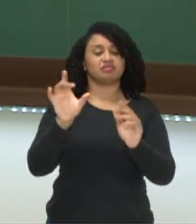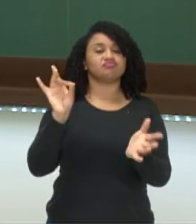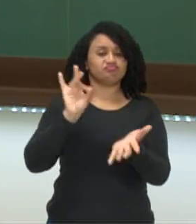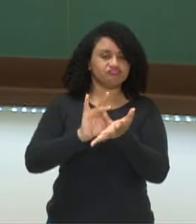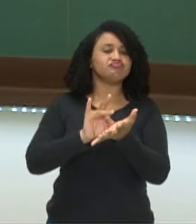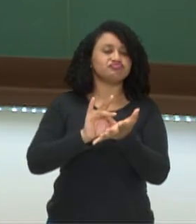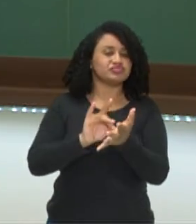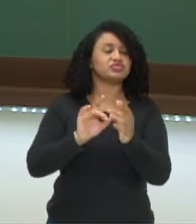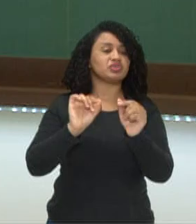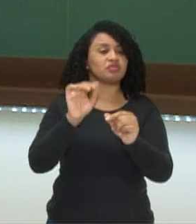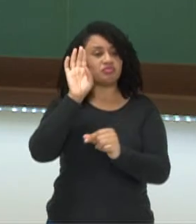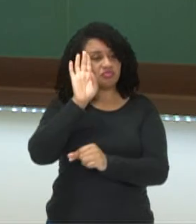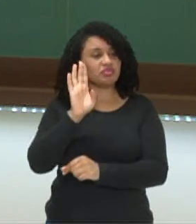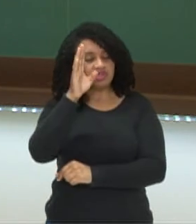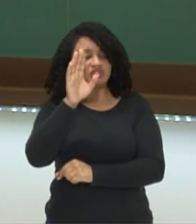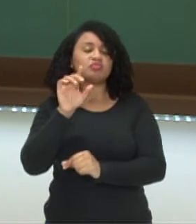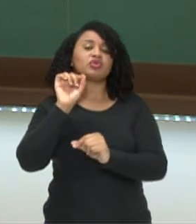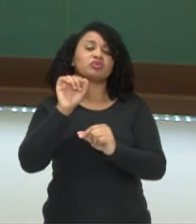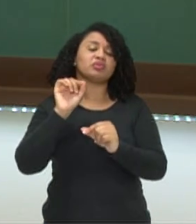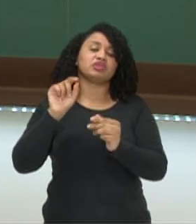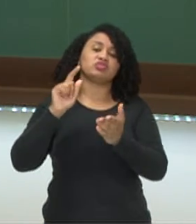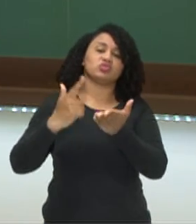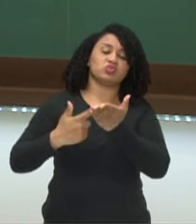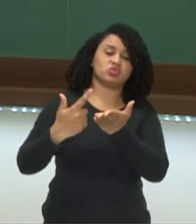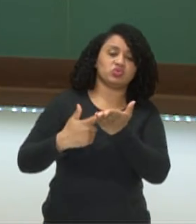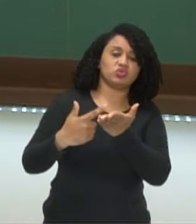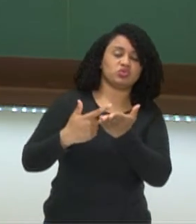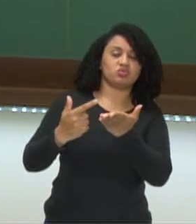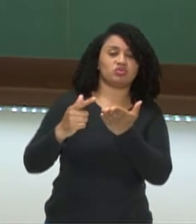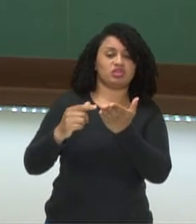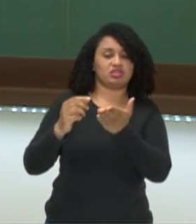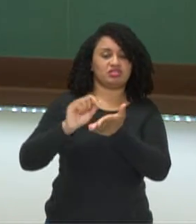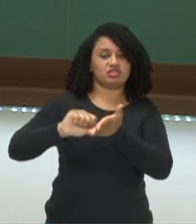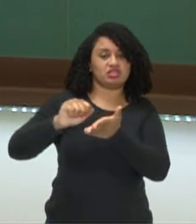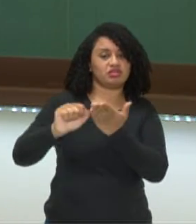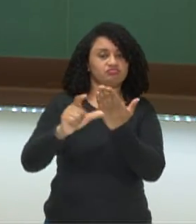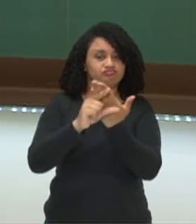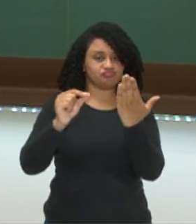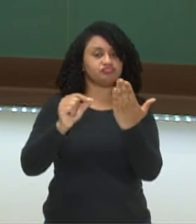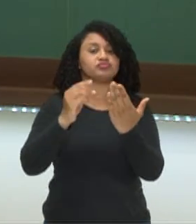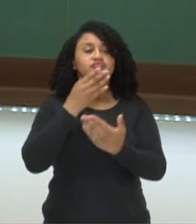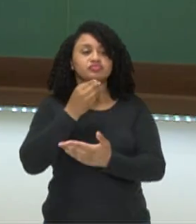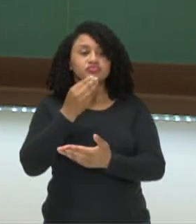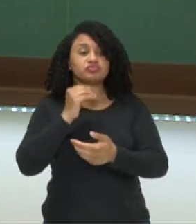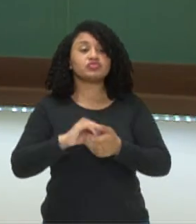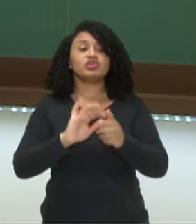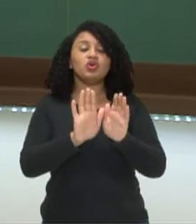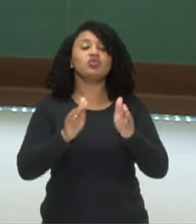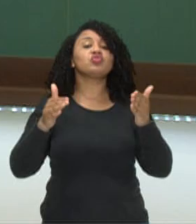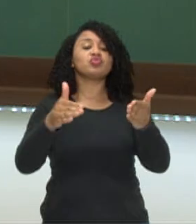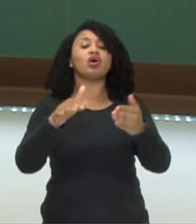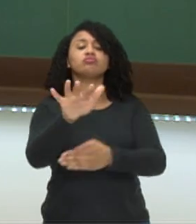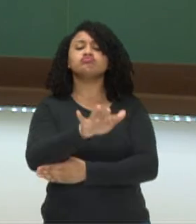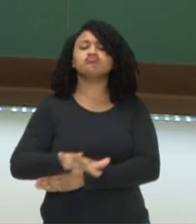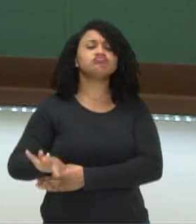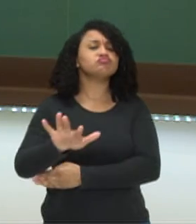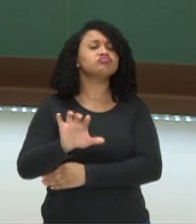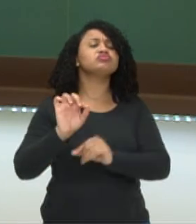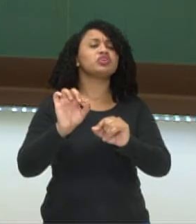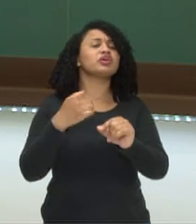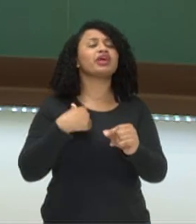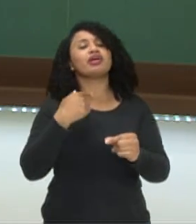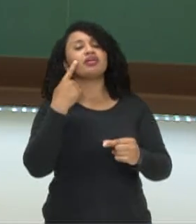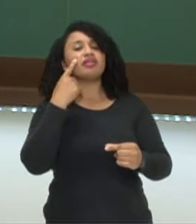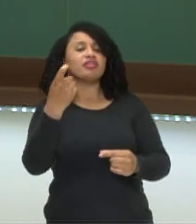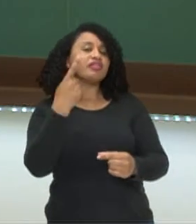realismo, principalmente na obra machadiana, nós vemos o quê? O foco na realidade, no jogo de